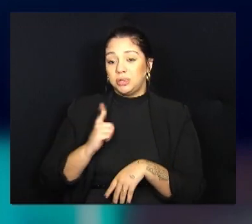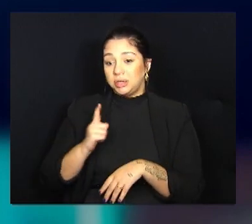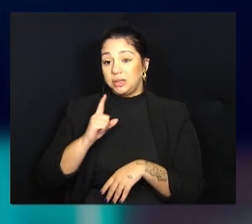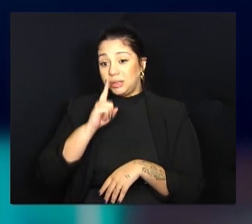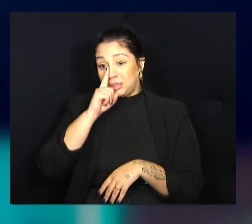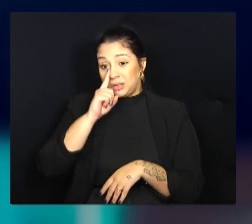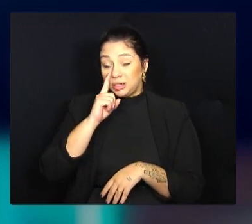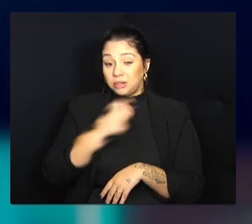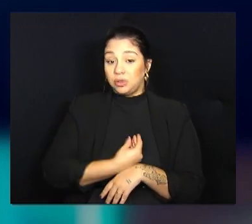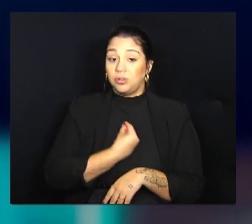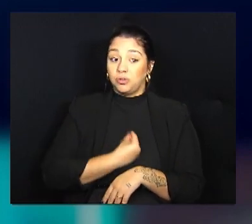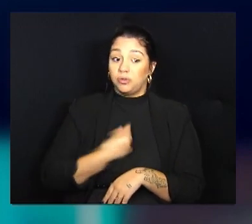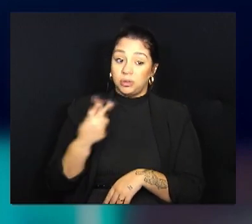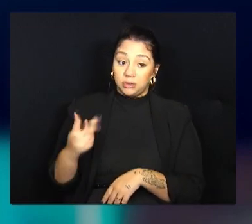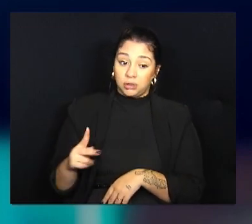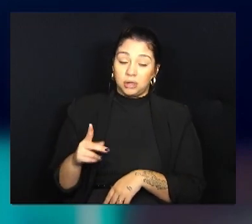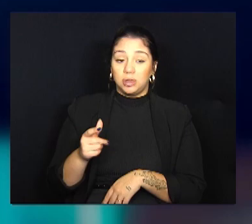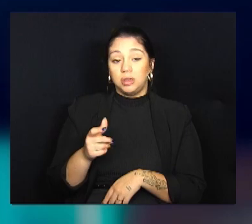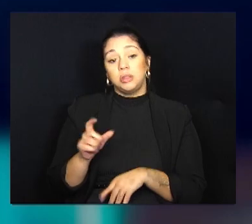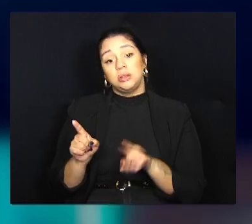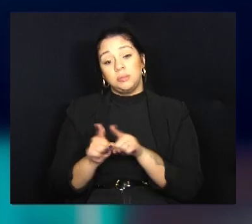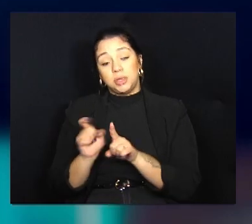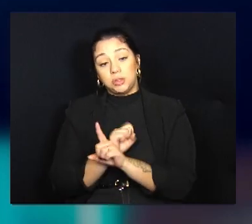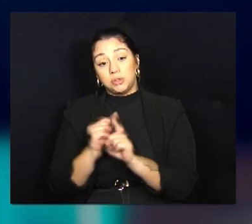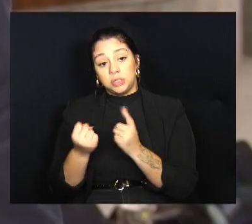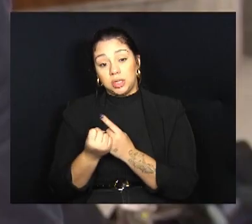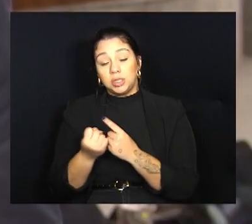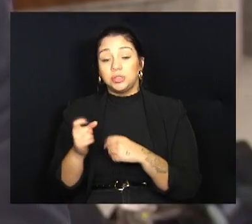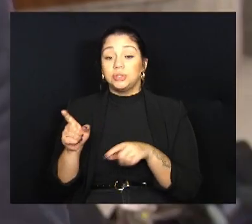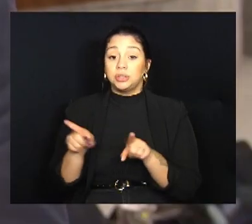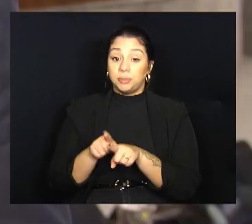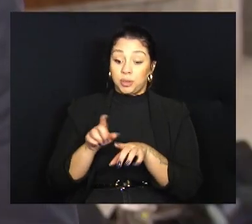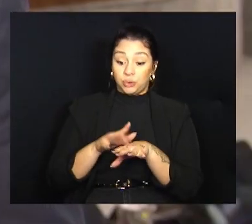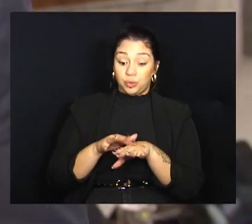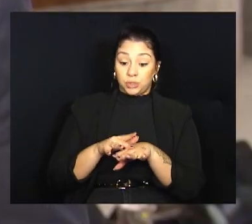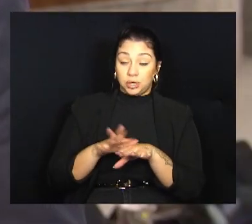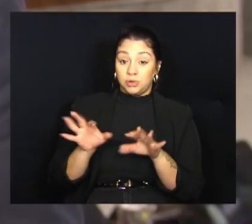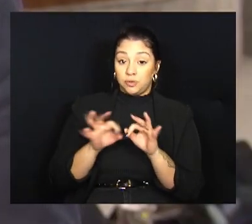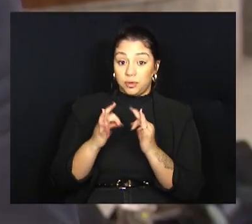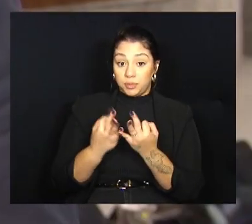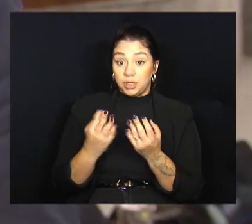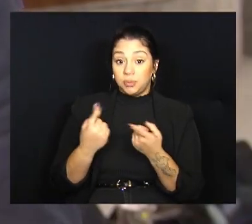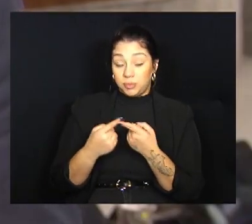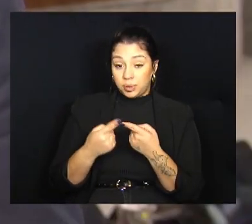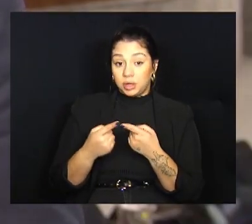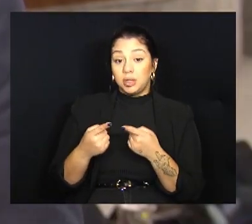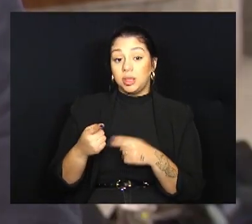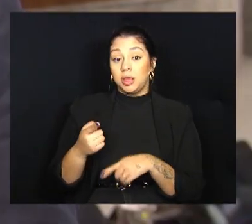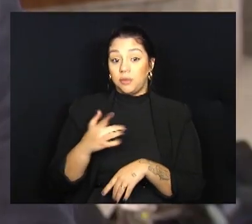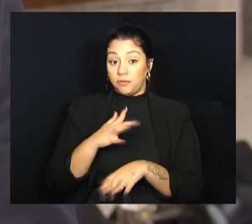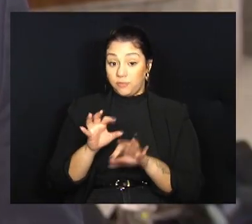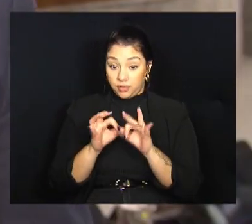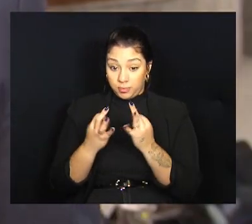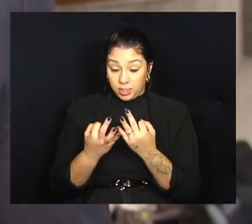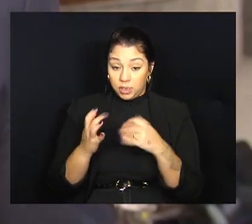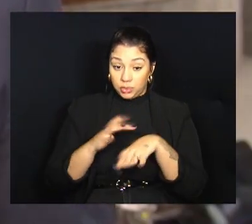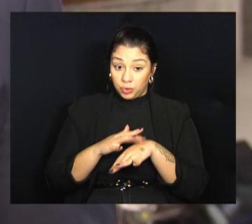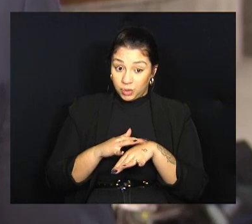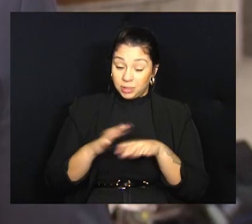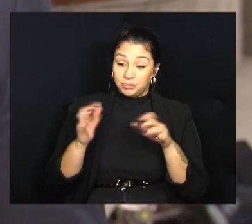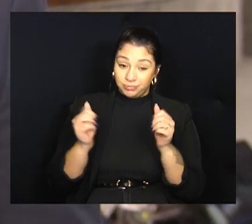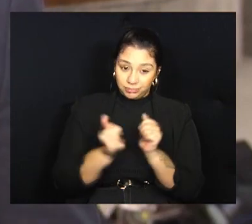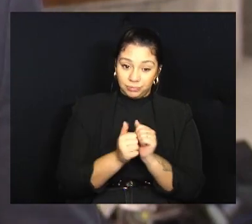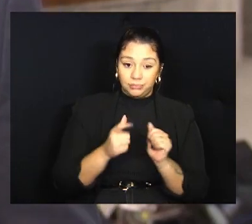a vida dele e a vida da sociedade e adoecendo também a família, que a família adoece junto. Nós trouxemos um assunto também